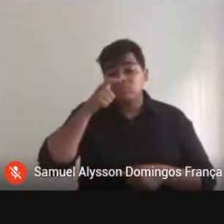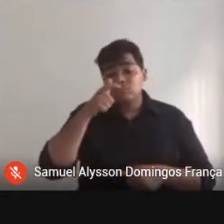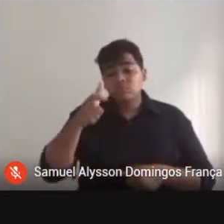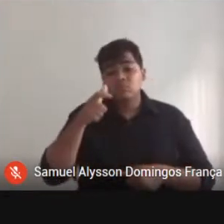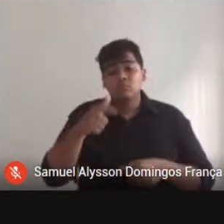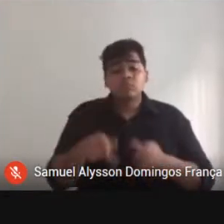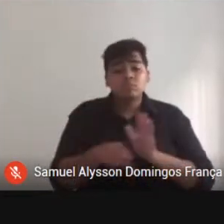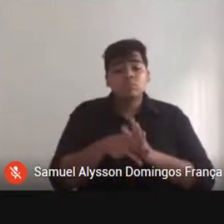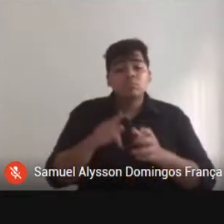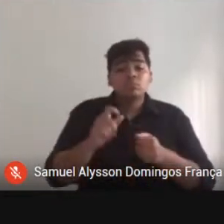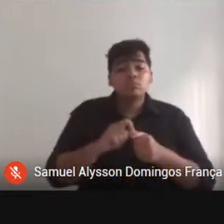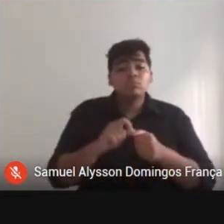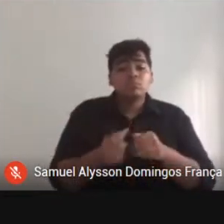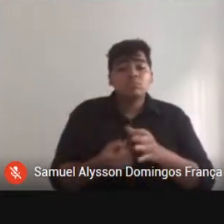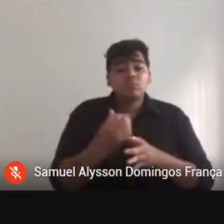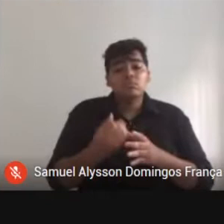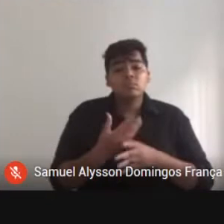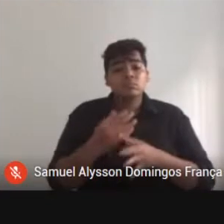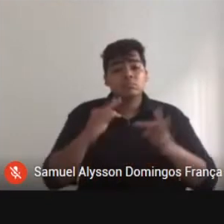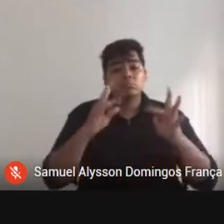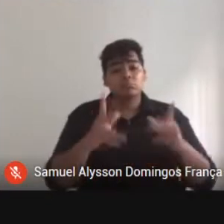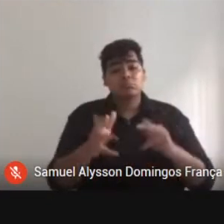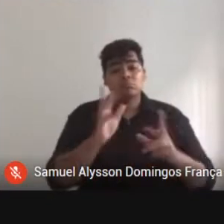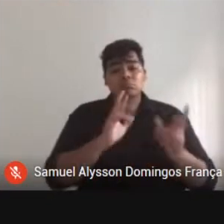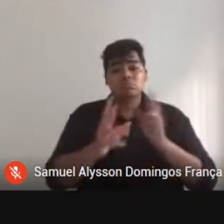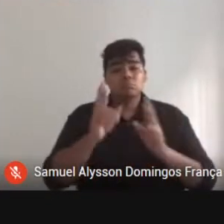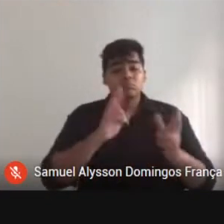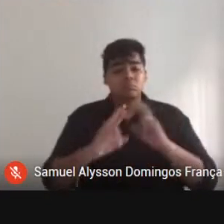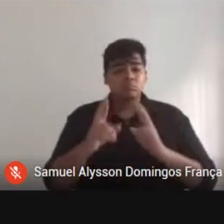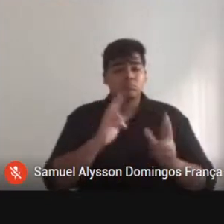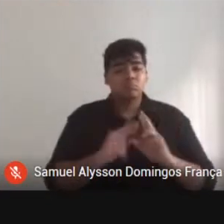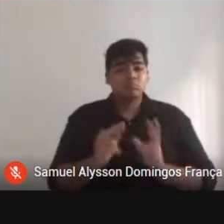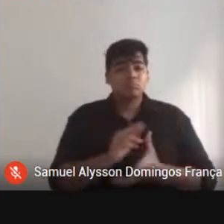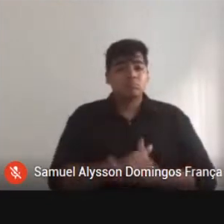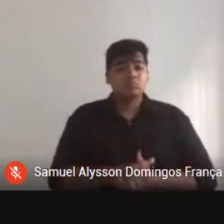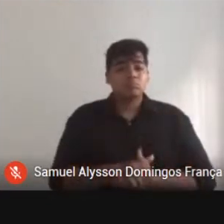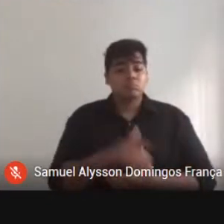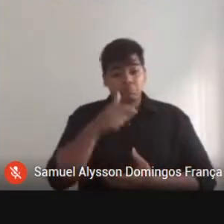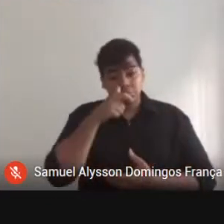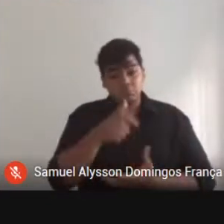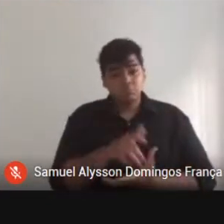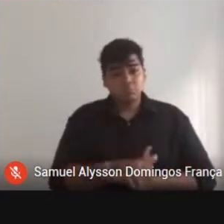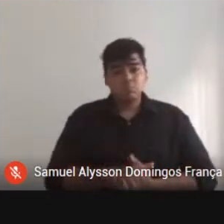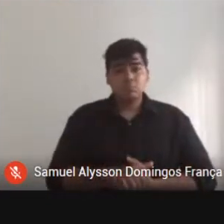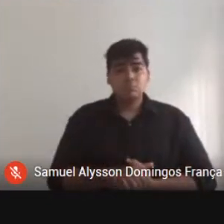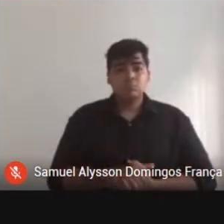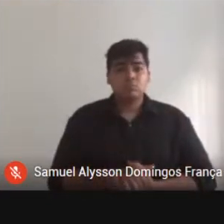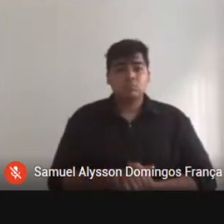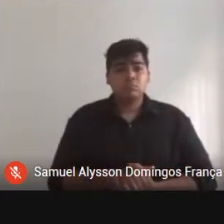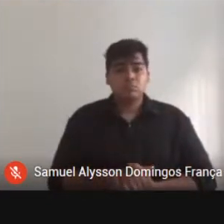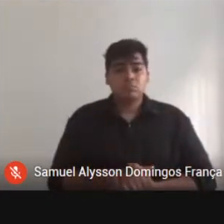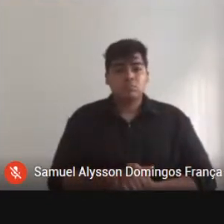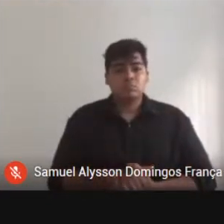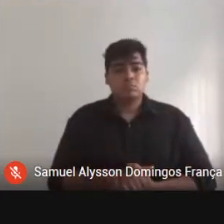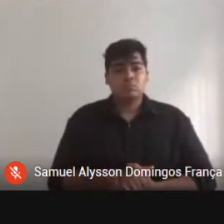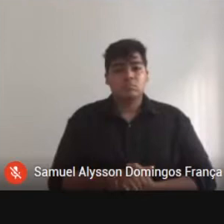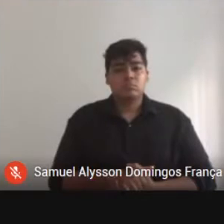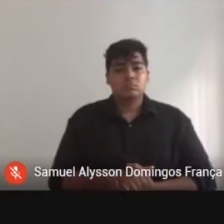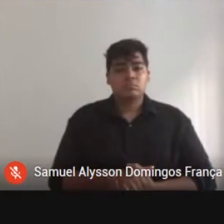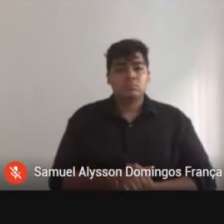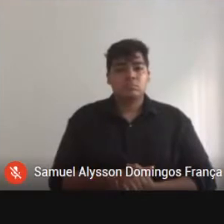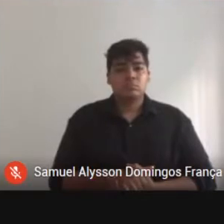produzir. Todo mundo, por enquanto, ó, gosta de produzir tudo. Isso é interessante, né? Achei até que dá um pouco mais